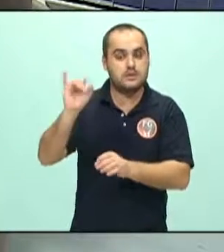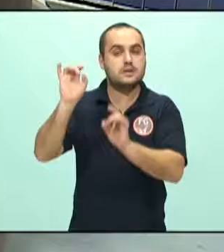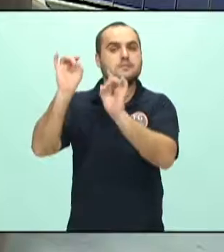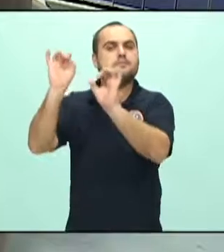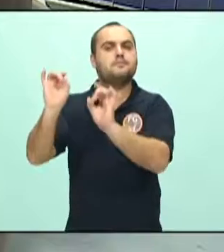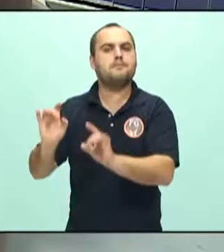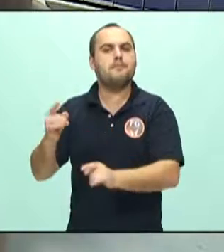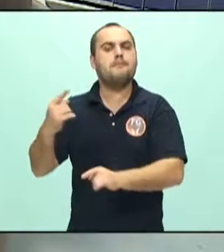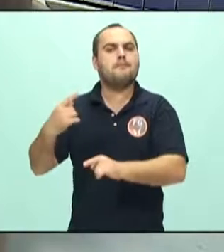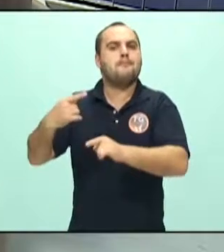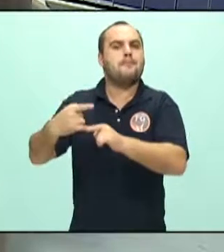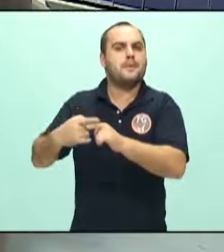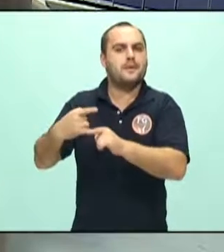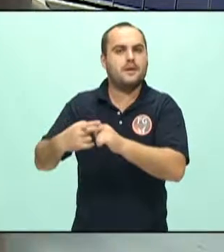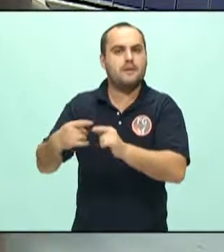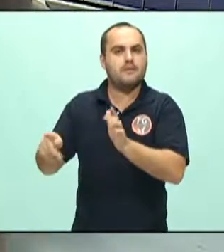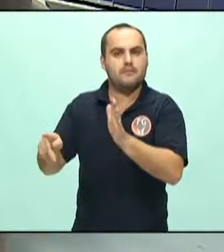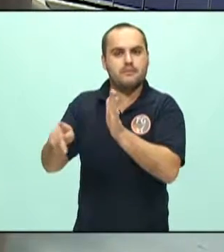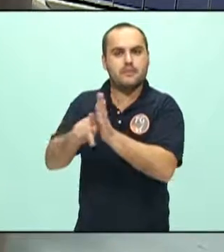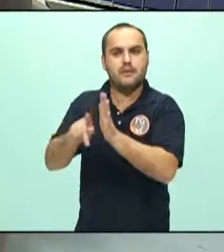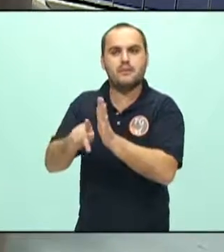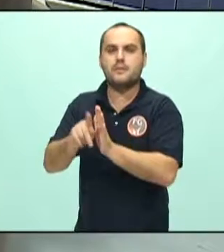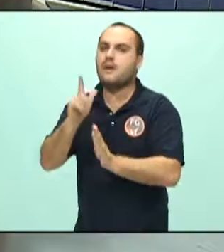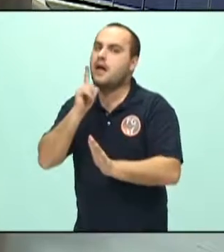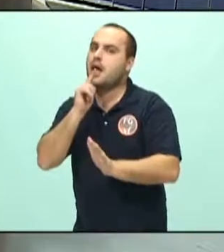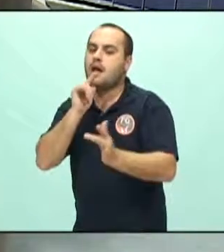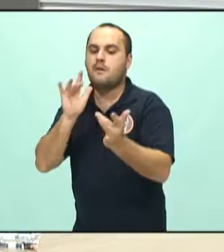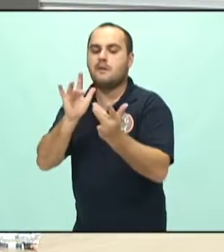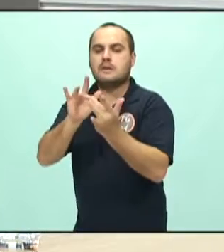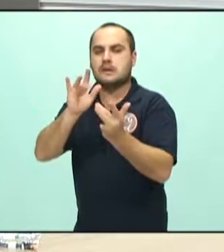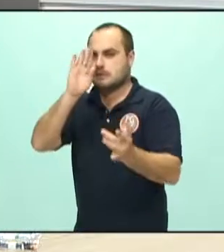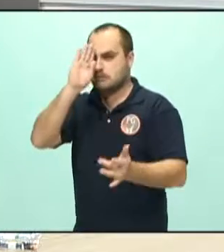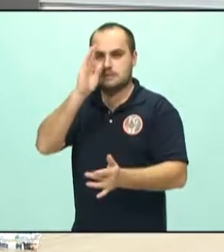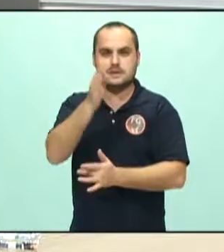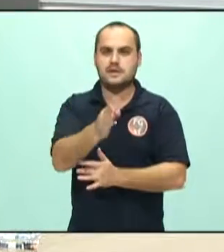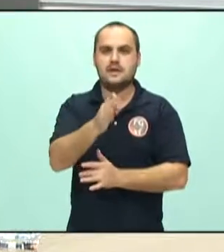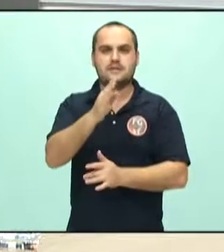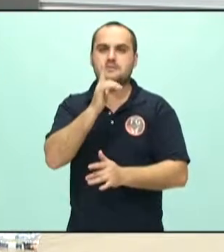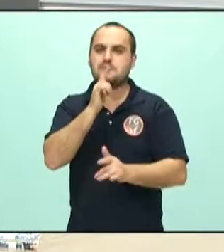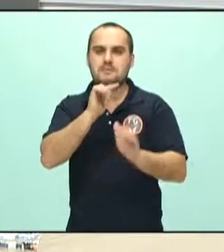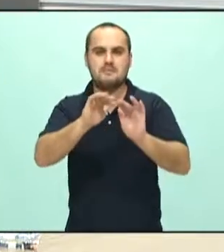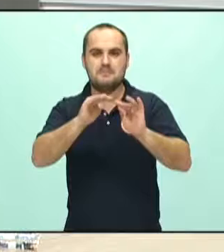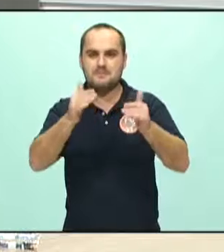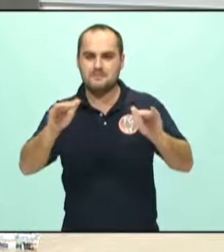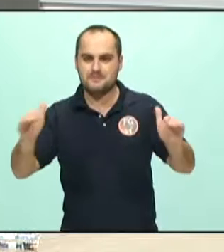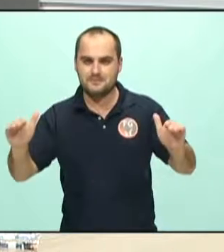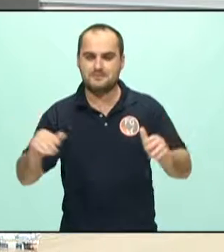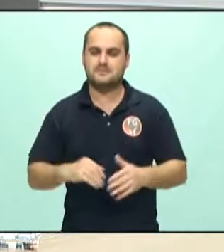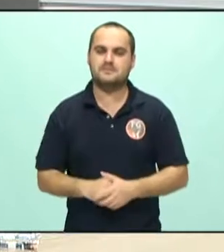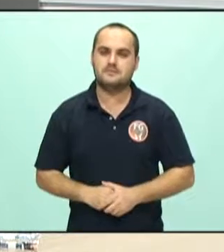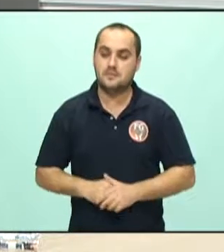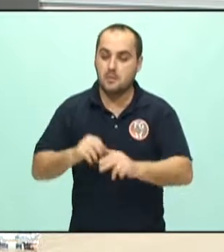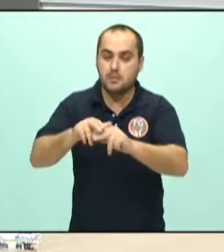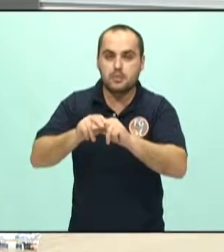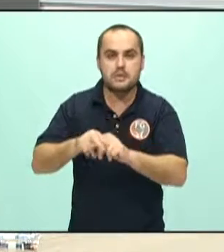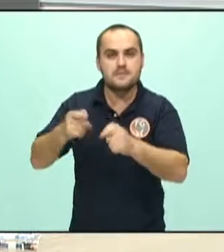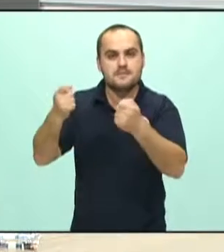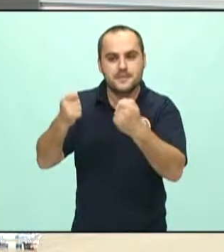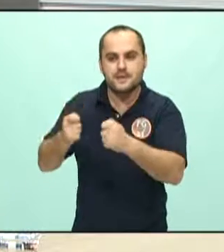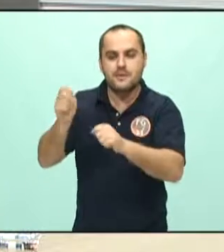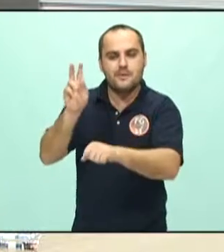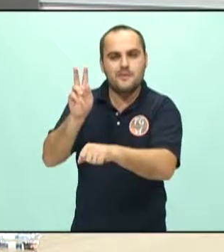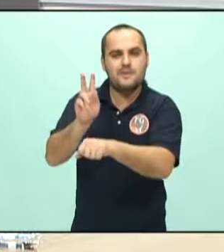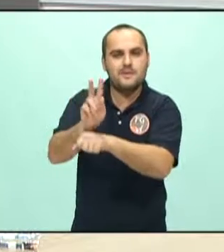na força da bacia hidrográfica e que temos aí um grande impacto relacionado aos resíduos que vem pelo